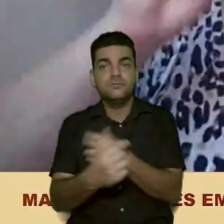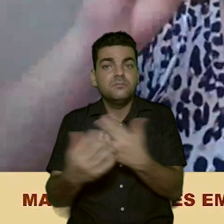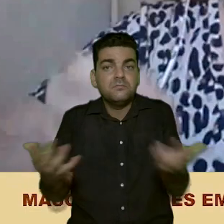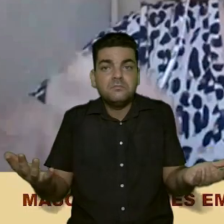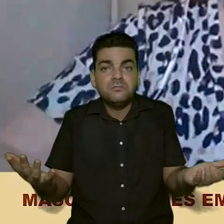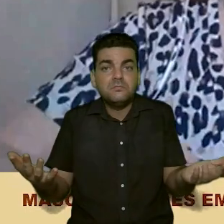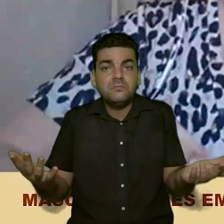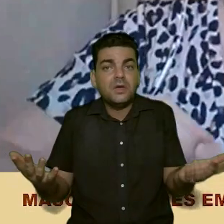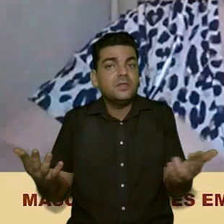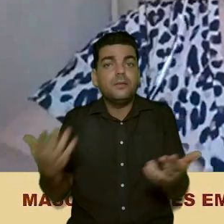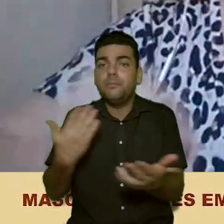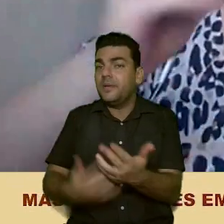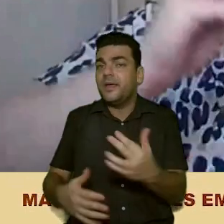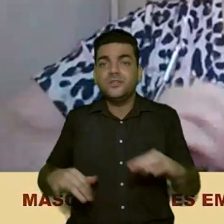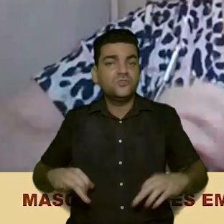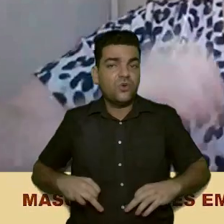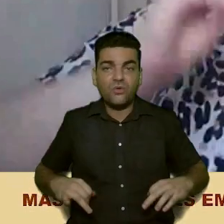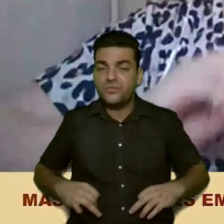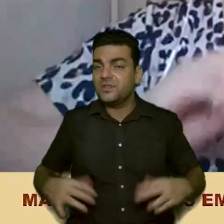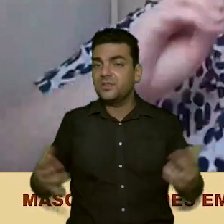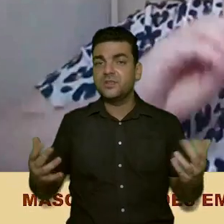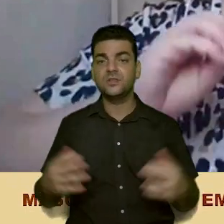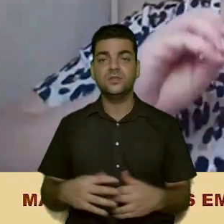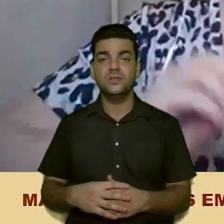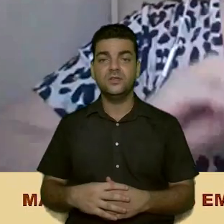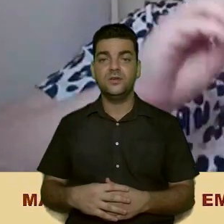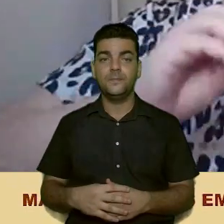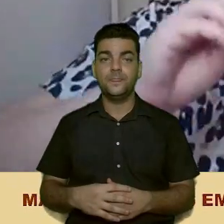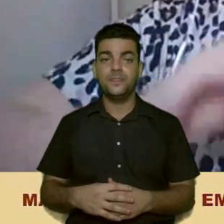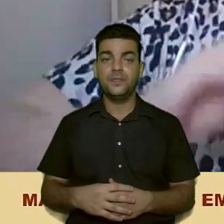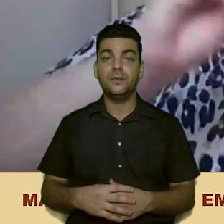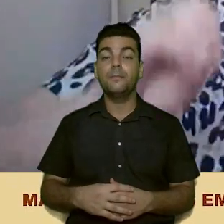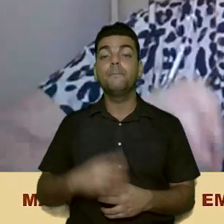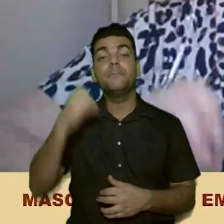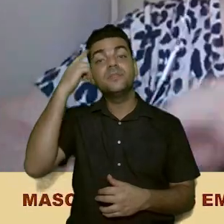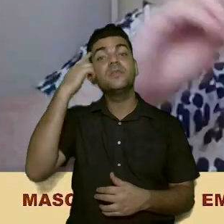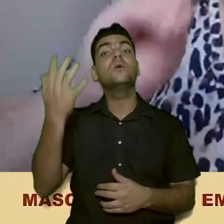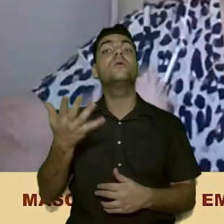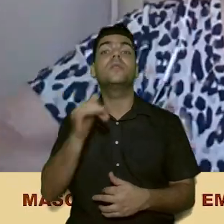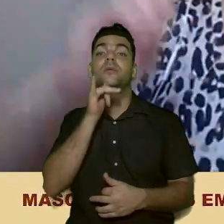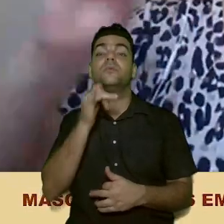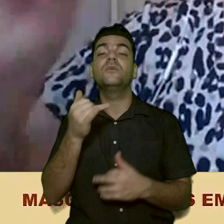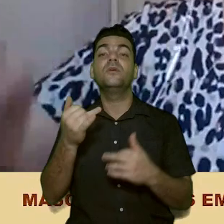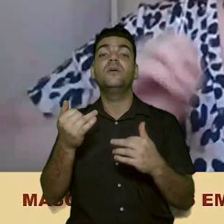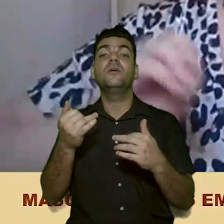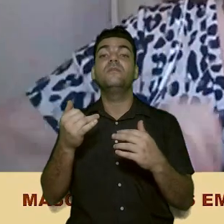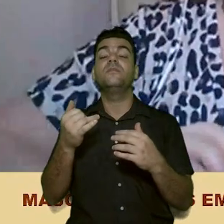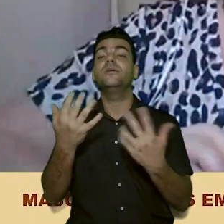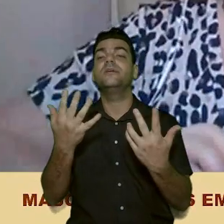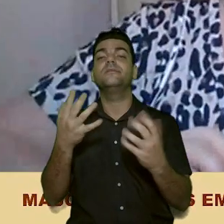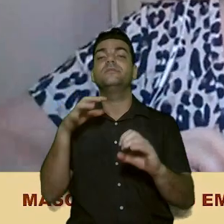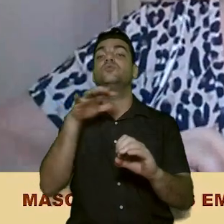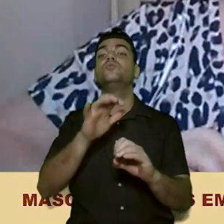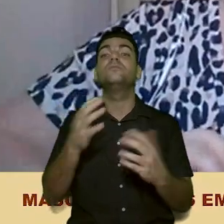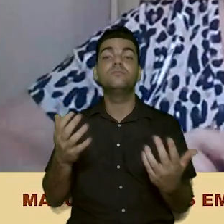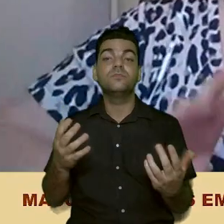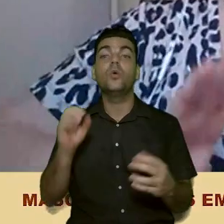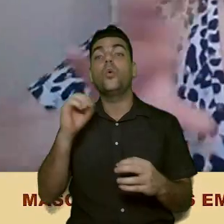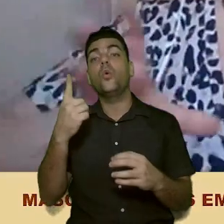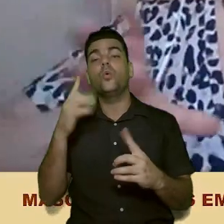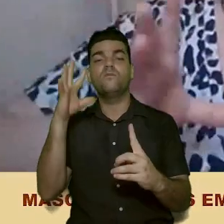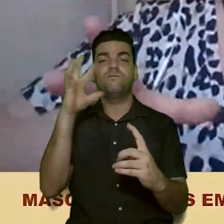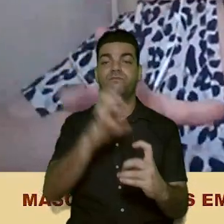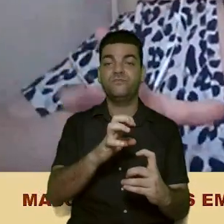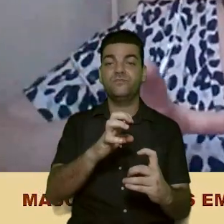de perda. Né? Supondo que a gente está falando, por exemplo, de uma situação de violência sexual no ambiente de trabalho. A gente